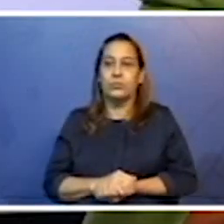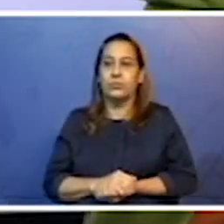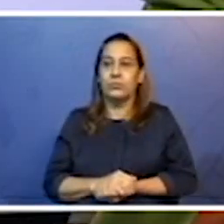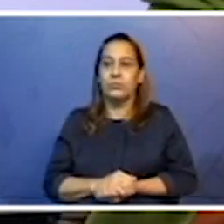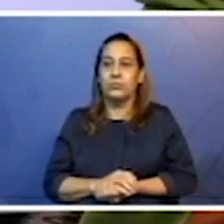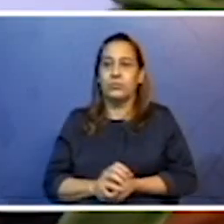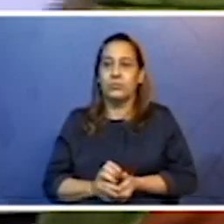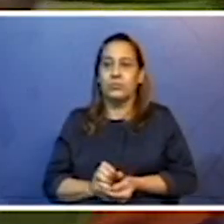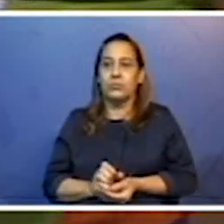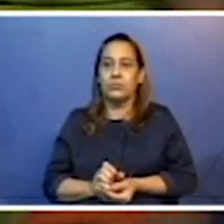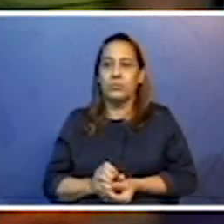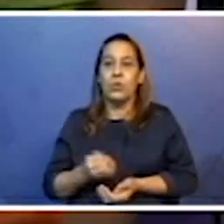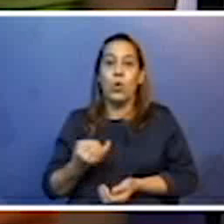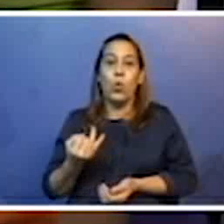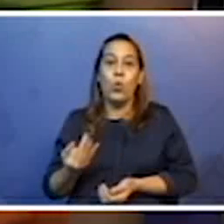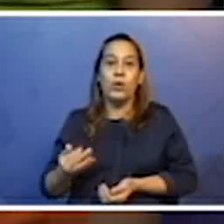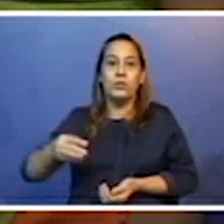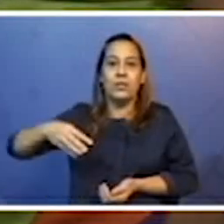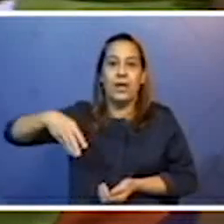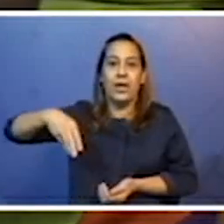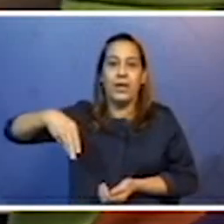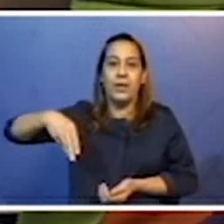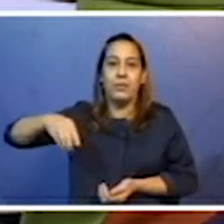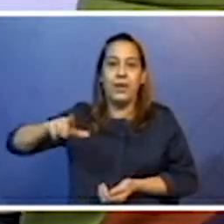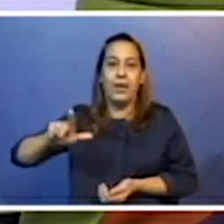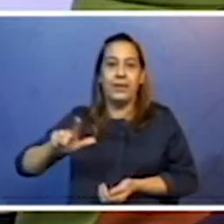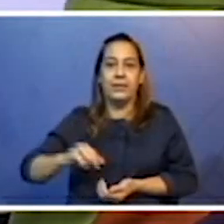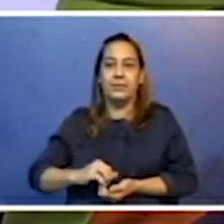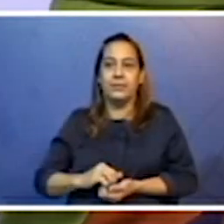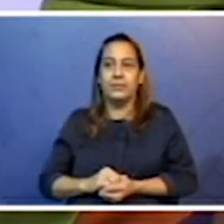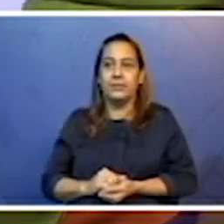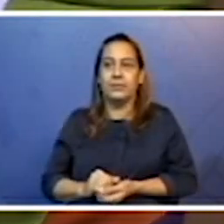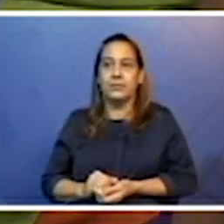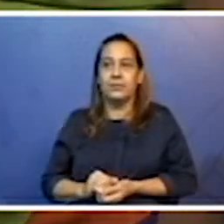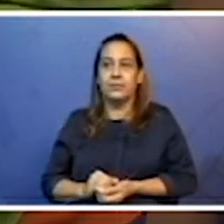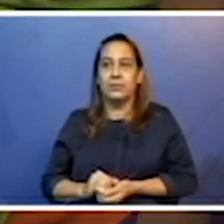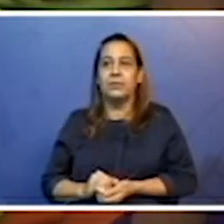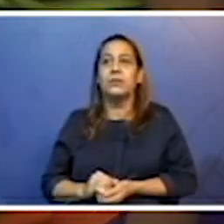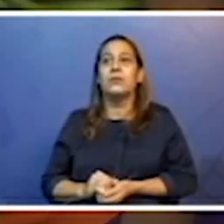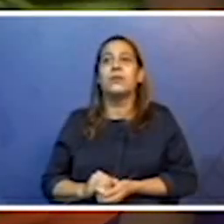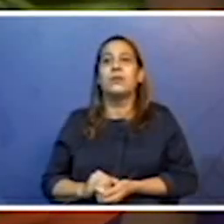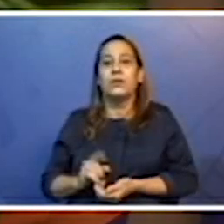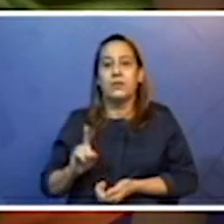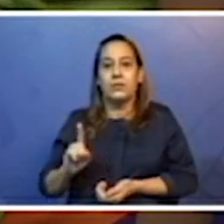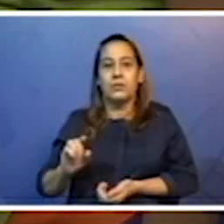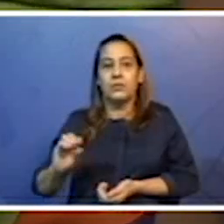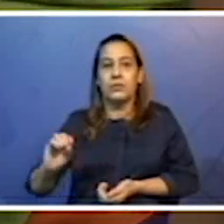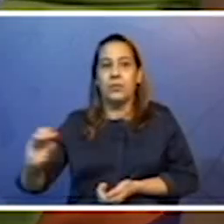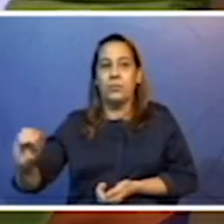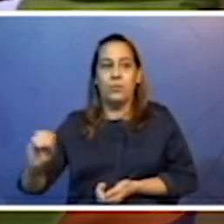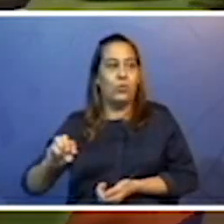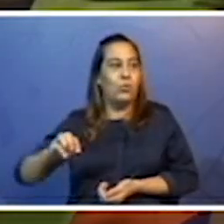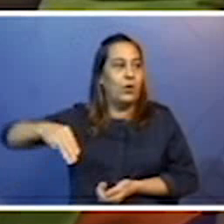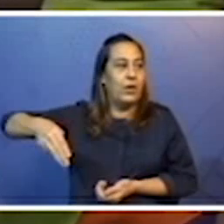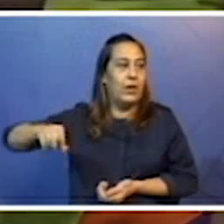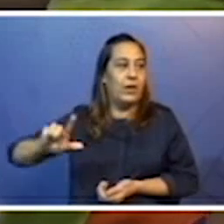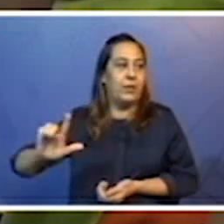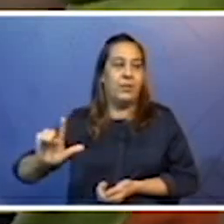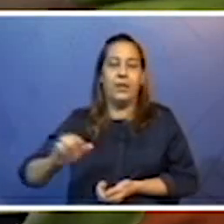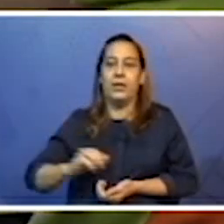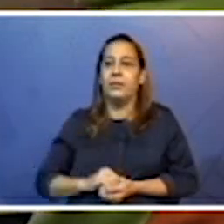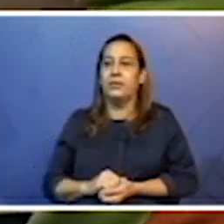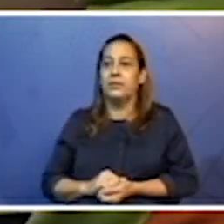pote 4. E quantos mililitros cabem nele? Ó, é só seguir aqui que a gente já viu. Cabem